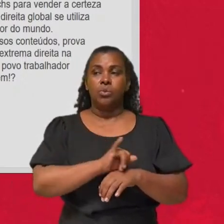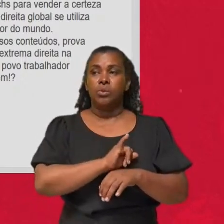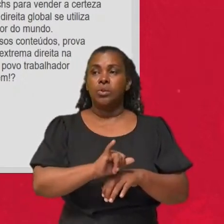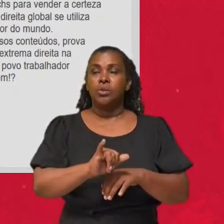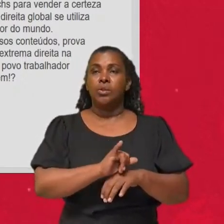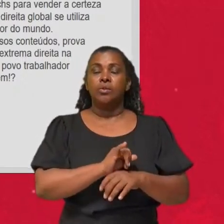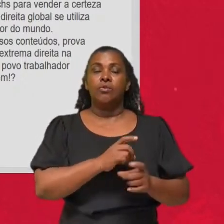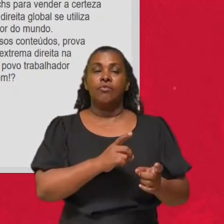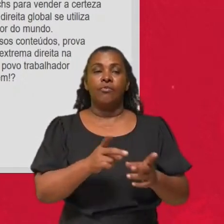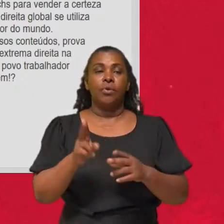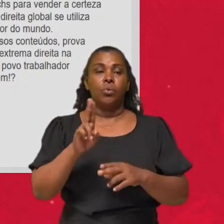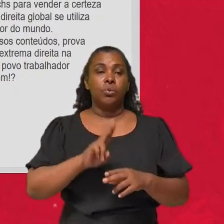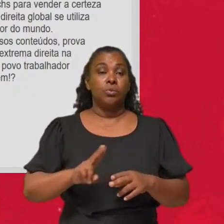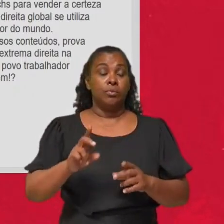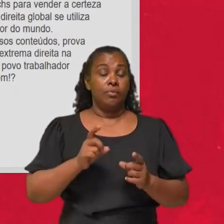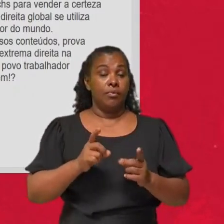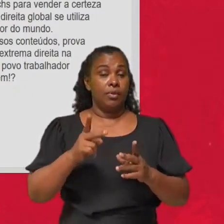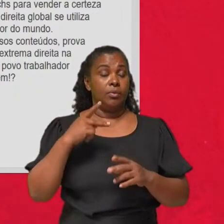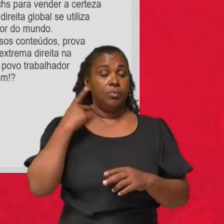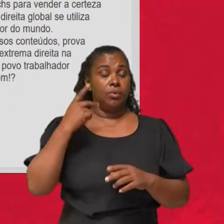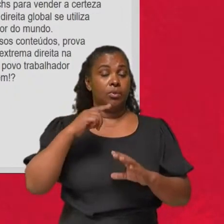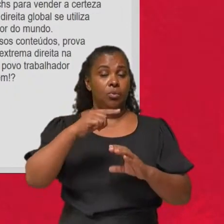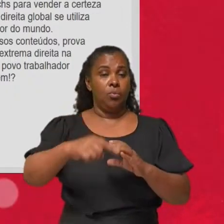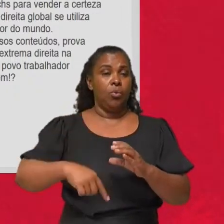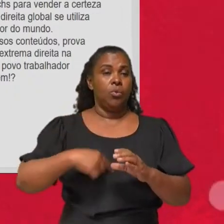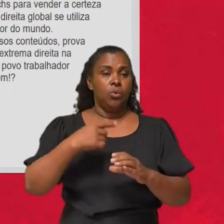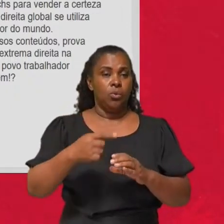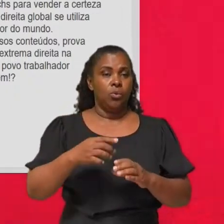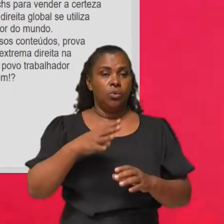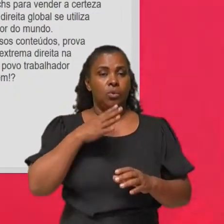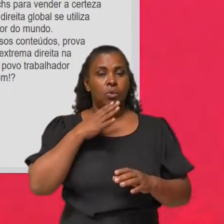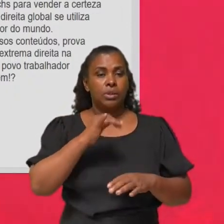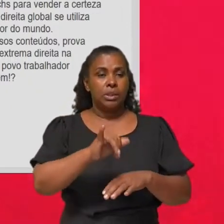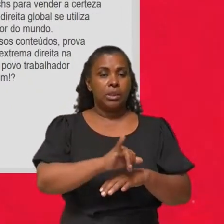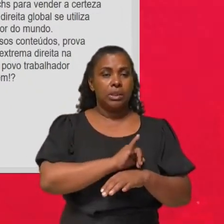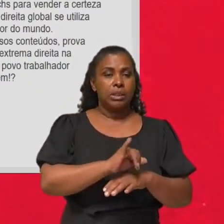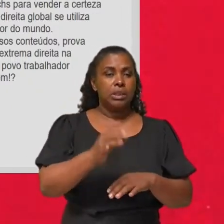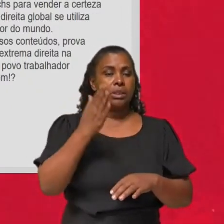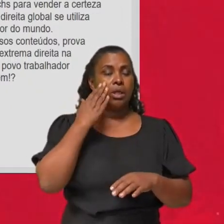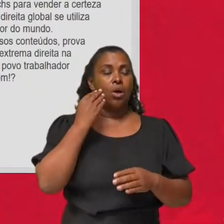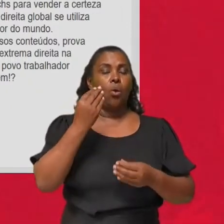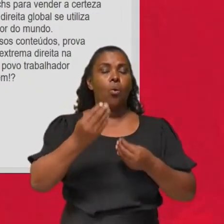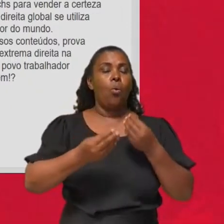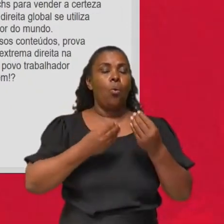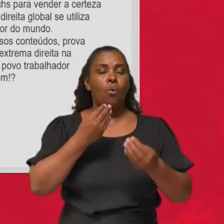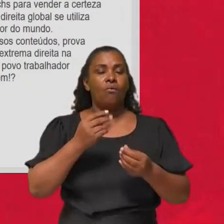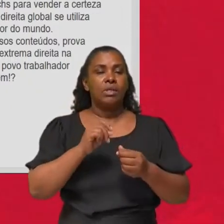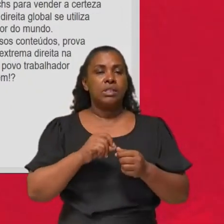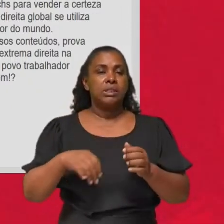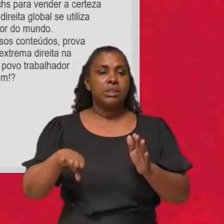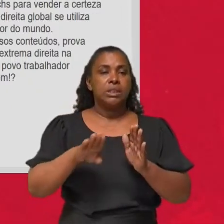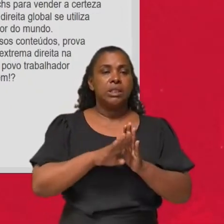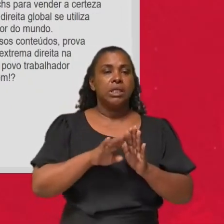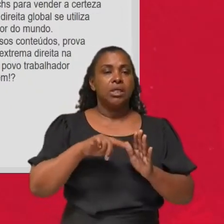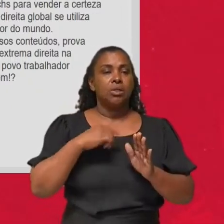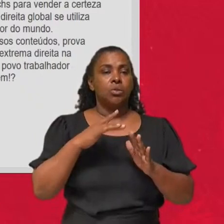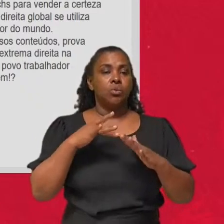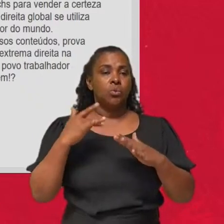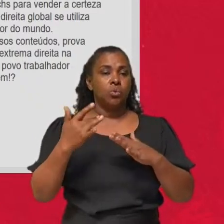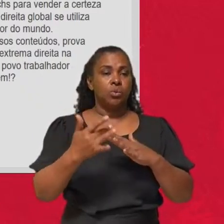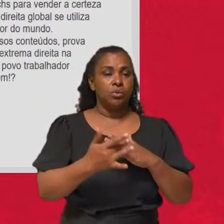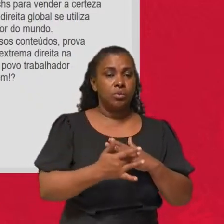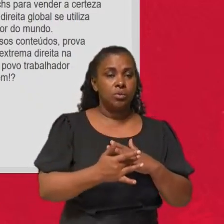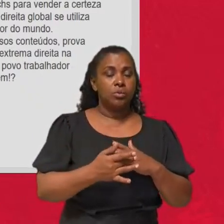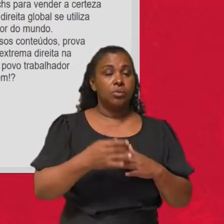mundo. Conhecemos a estratégia e sabemos como fazer chegar nossos conteúdos. Prova disso foi que vencemos as eleições no